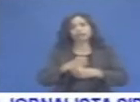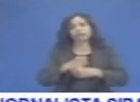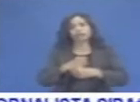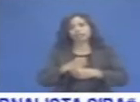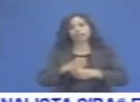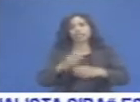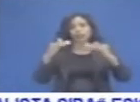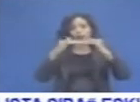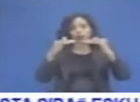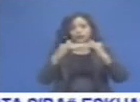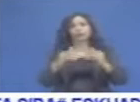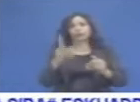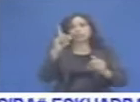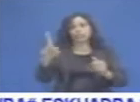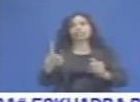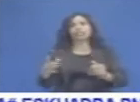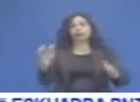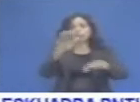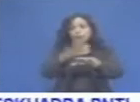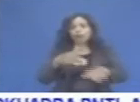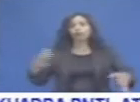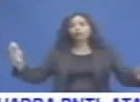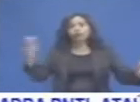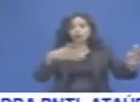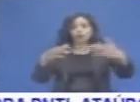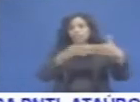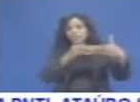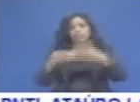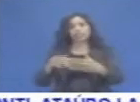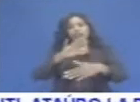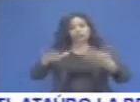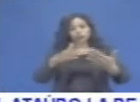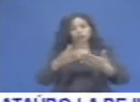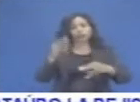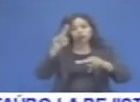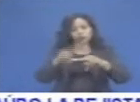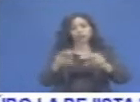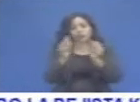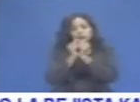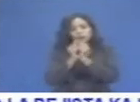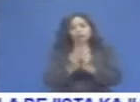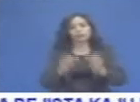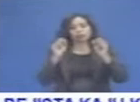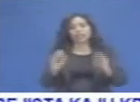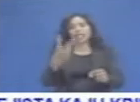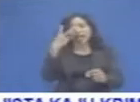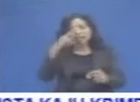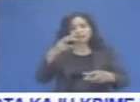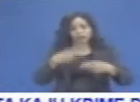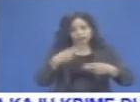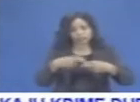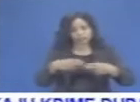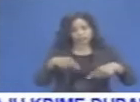tu líderes históricos ira tur hamutu kfali horibuka solução ba impasse político. Tu irmãe,